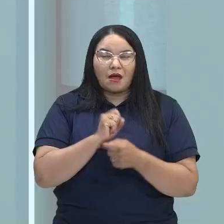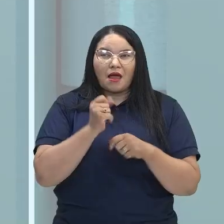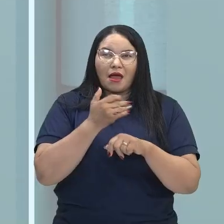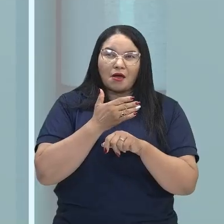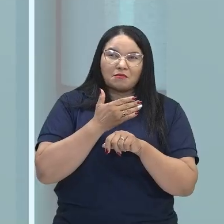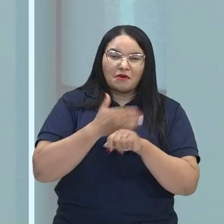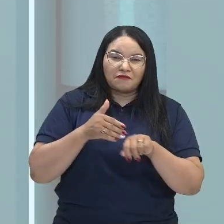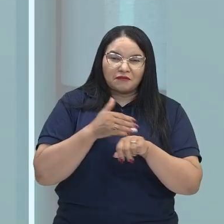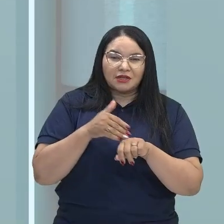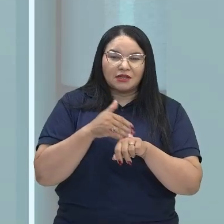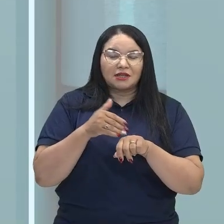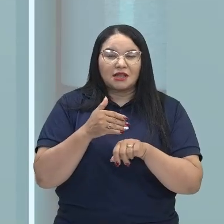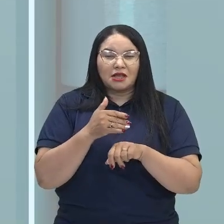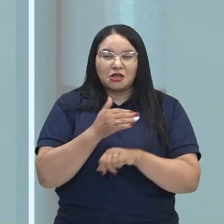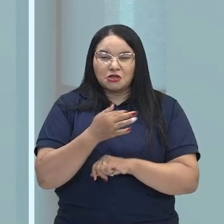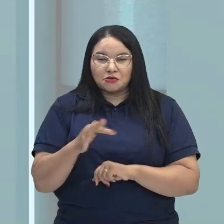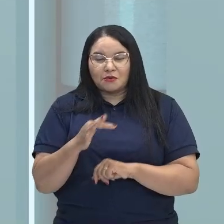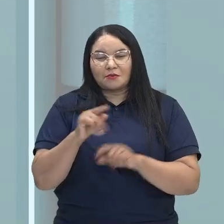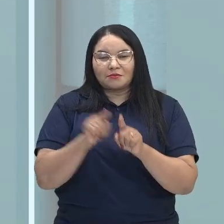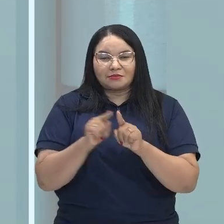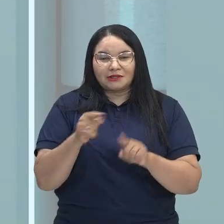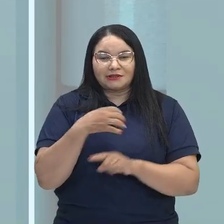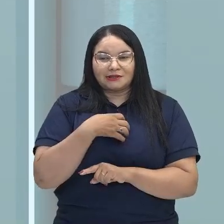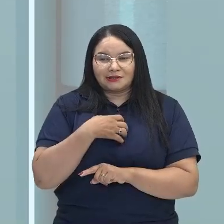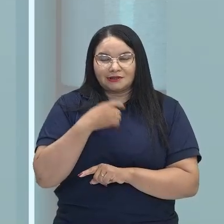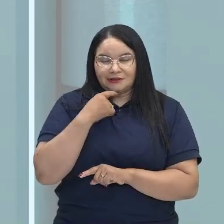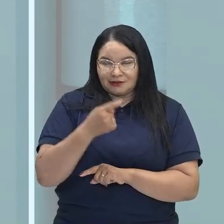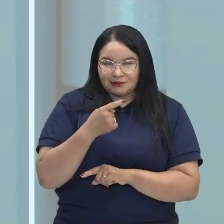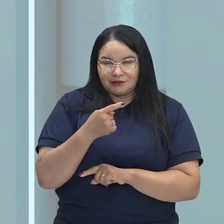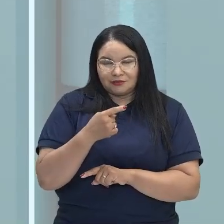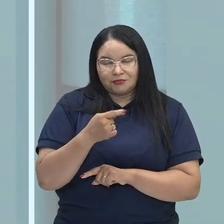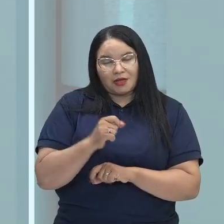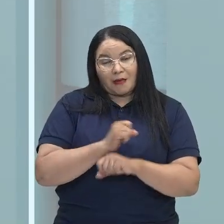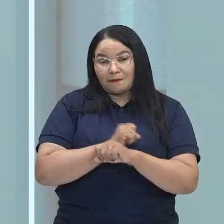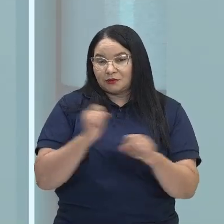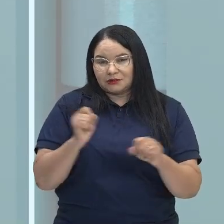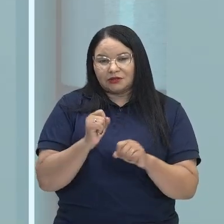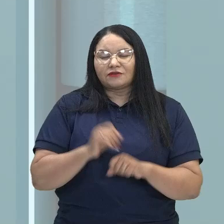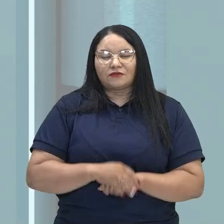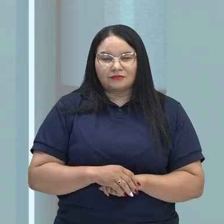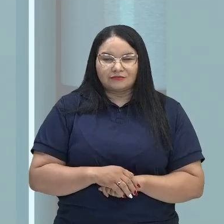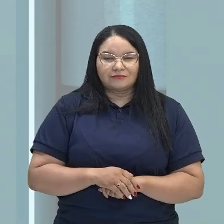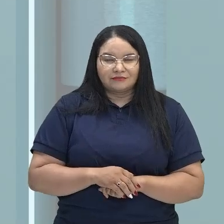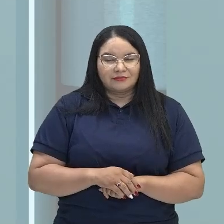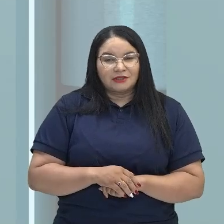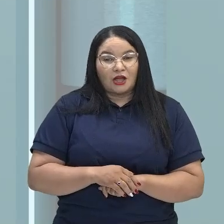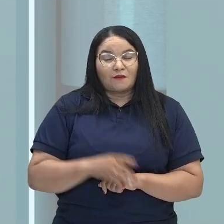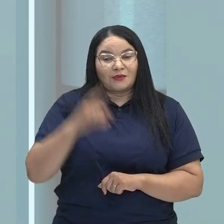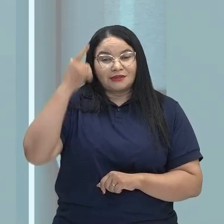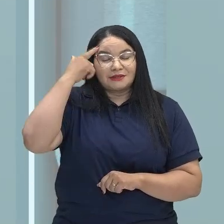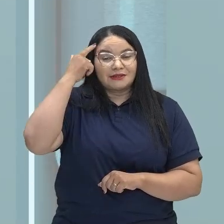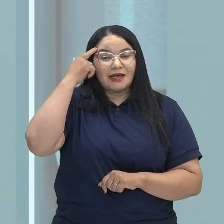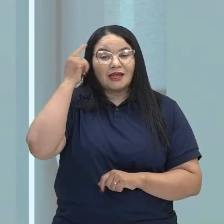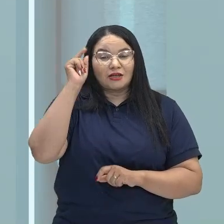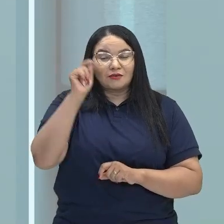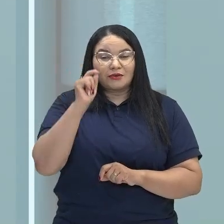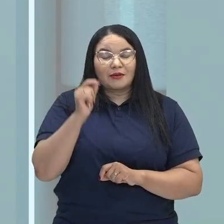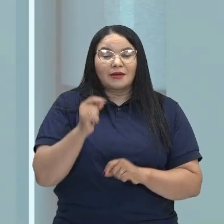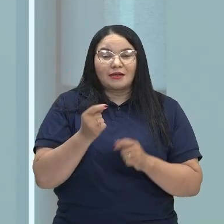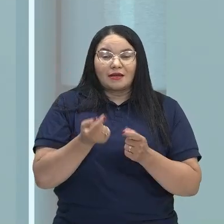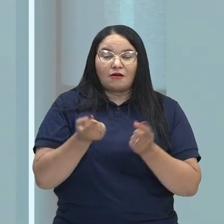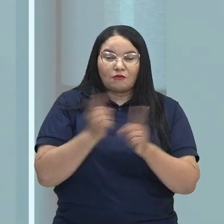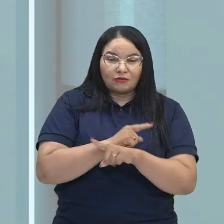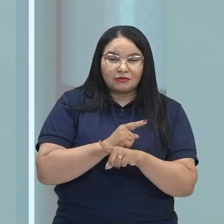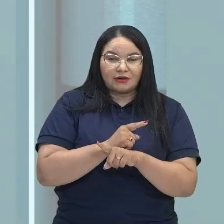e a gente não sente, é meio que impossível, né? Então, a gente observa que está aí as ideias contrárias, né? De doer